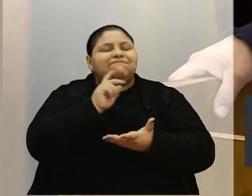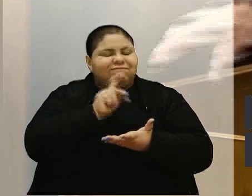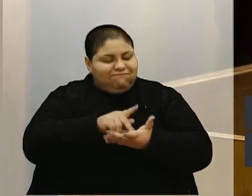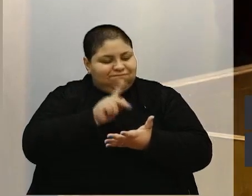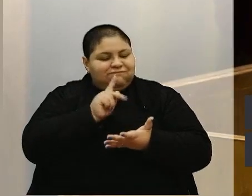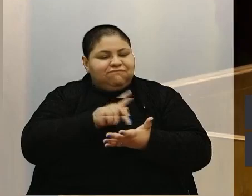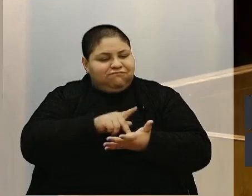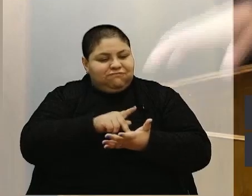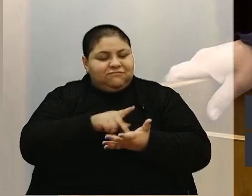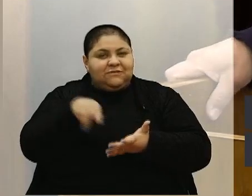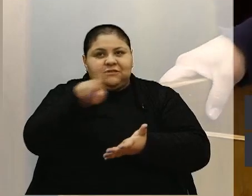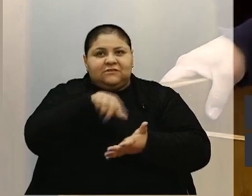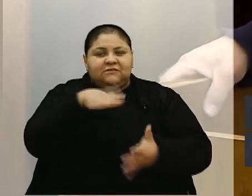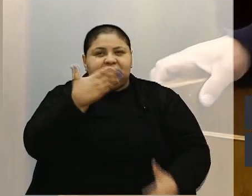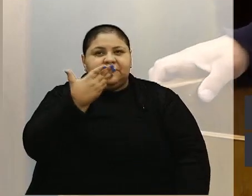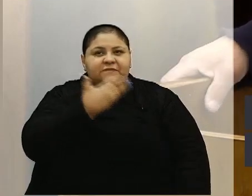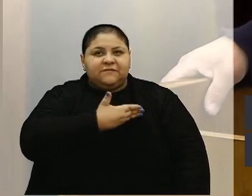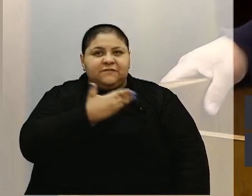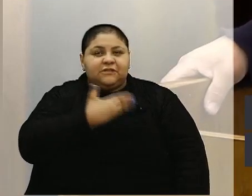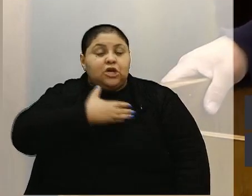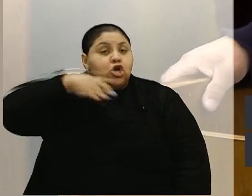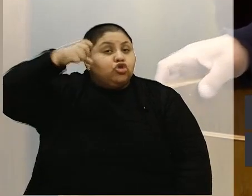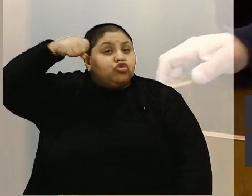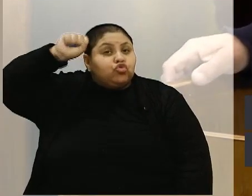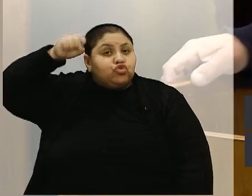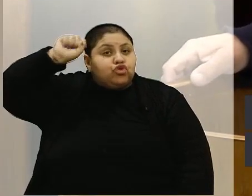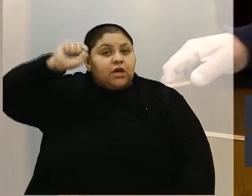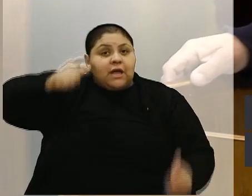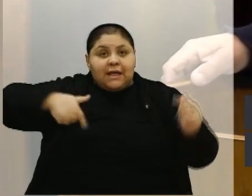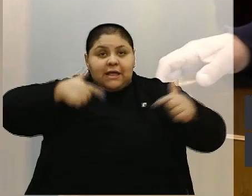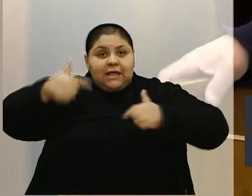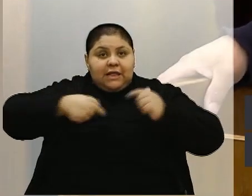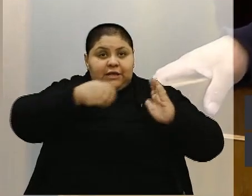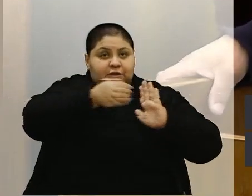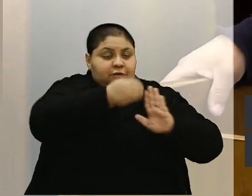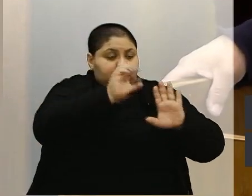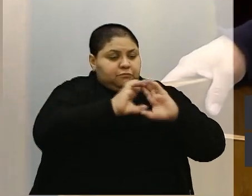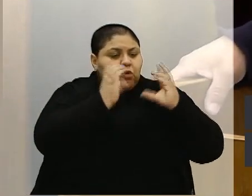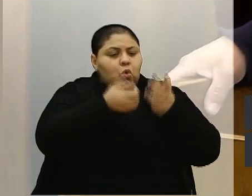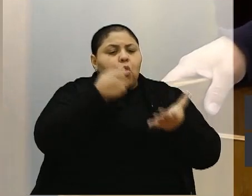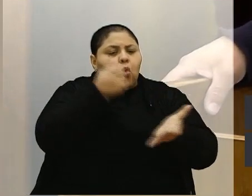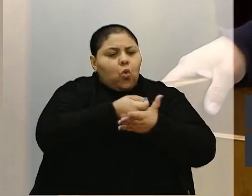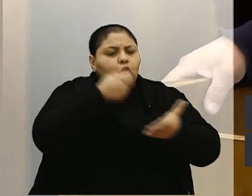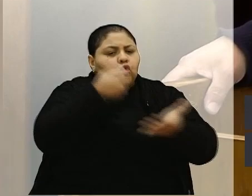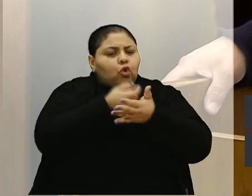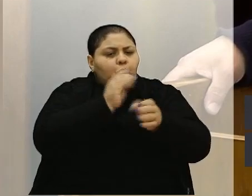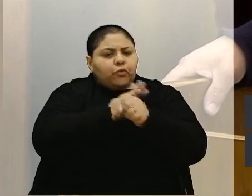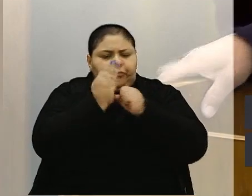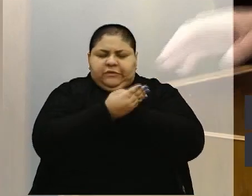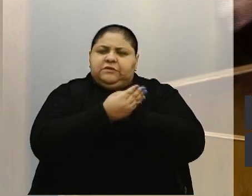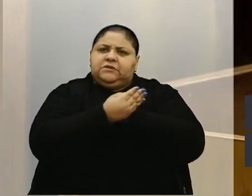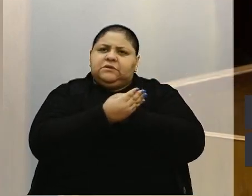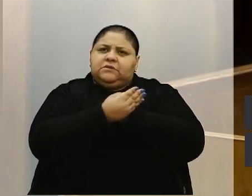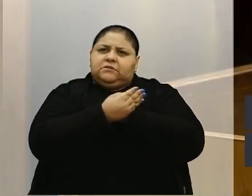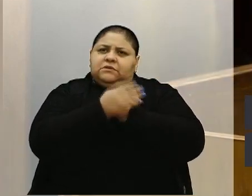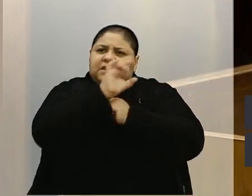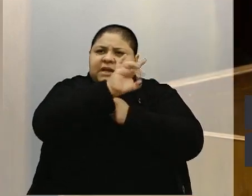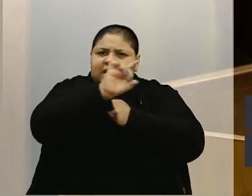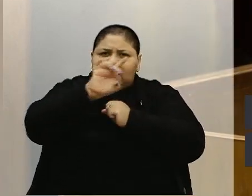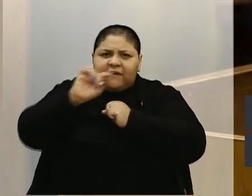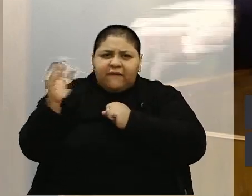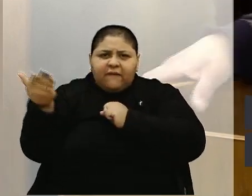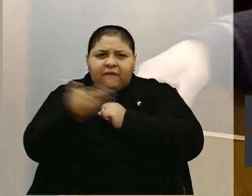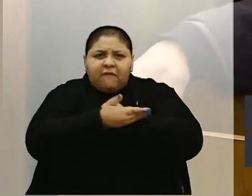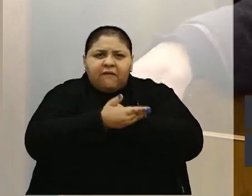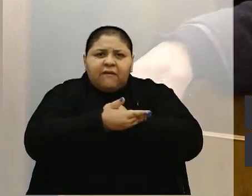Exatamente. O nosso amigo Xuxa, que trabalhou no orçamento comunitário, lutou muito pelos bairros. Cada um de vocês que eu olho, eu